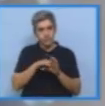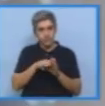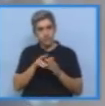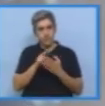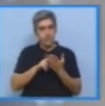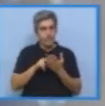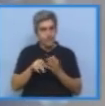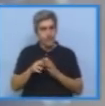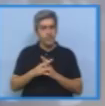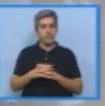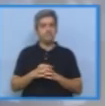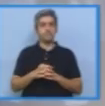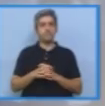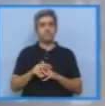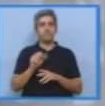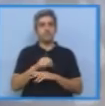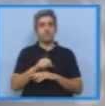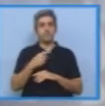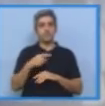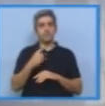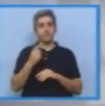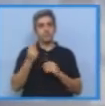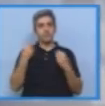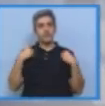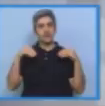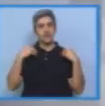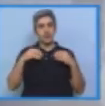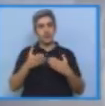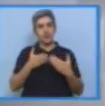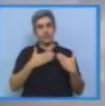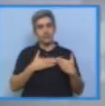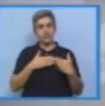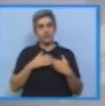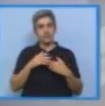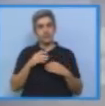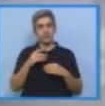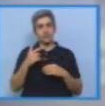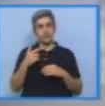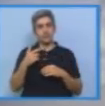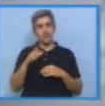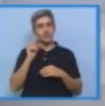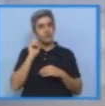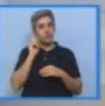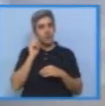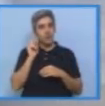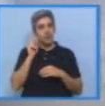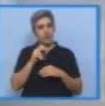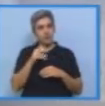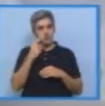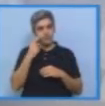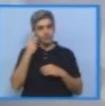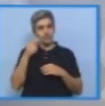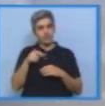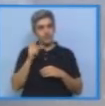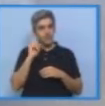liturgia? Sim, normalmente temos sempre um ensaio, pelo menos das partes que são assim mais extraordinárias,